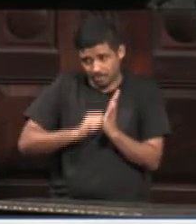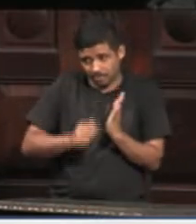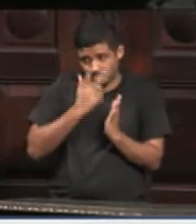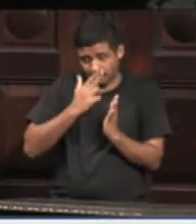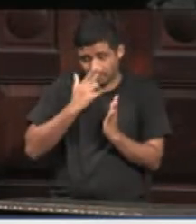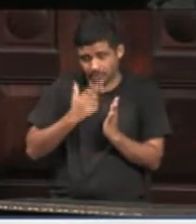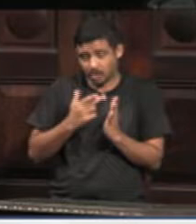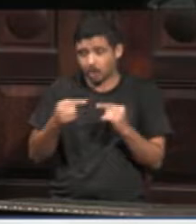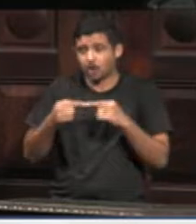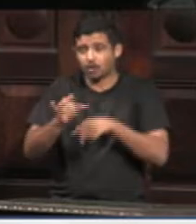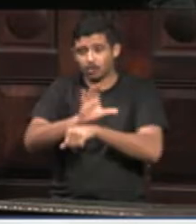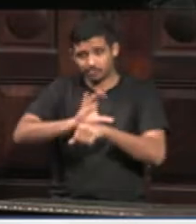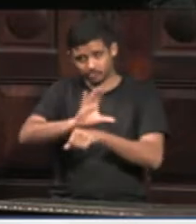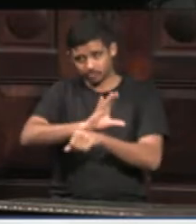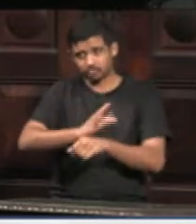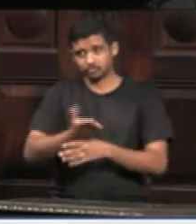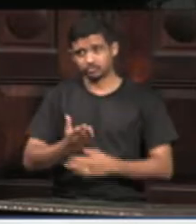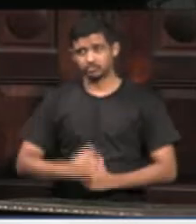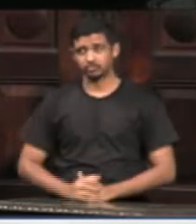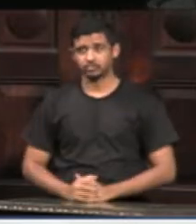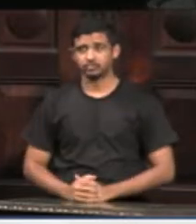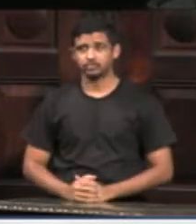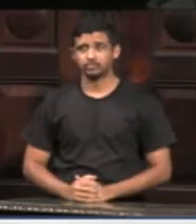pela constitucionalidade,